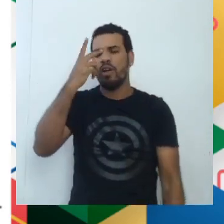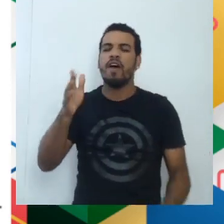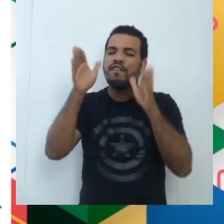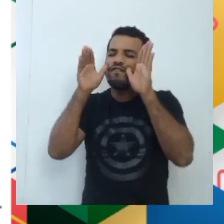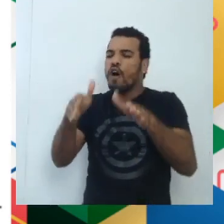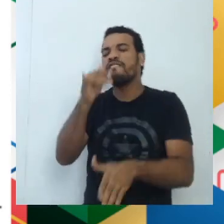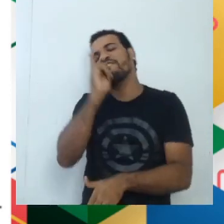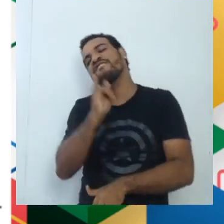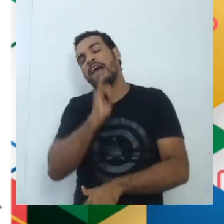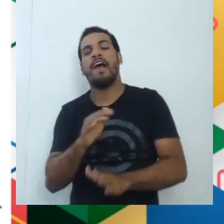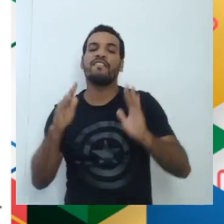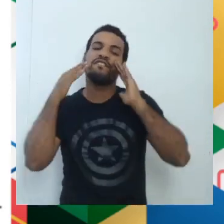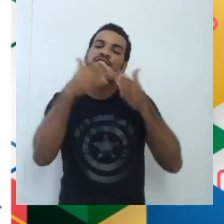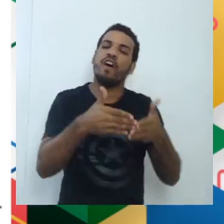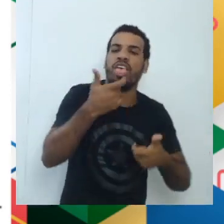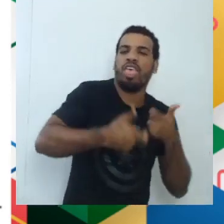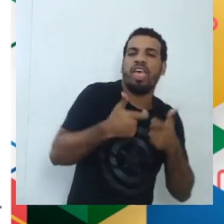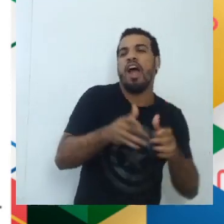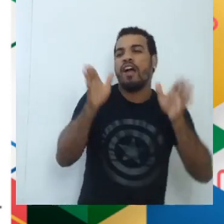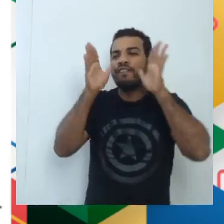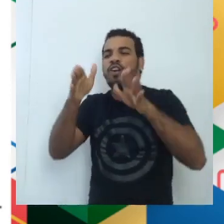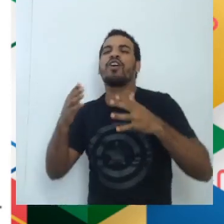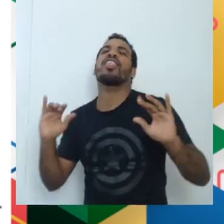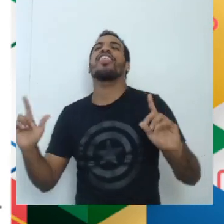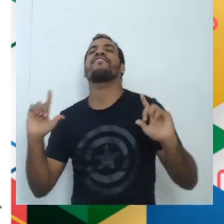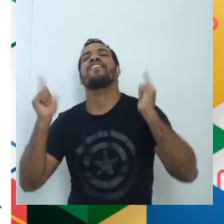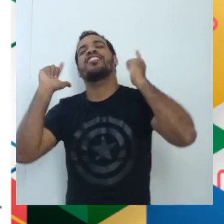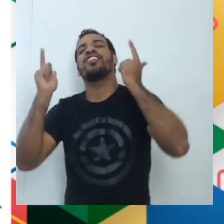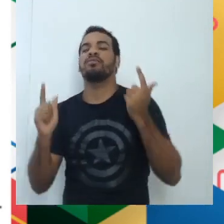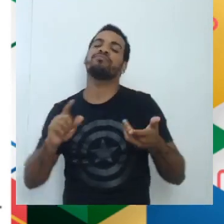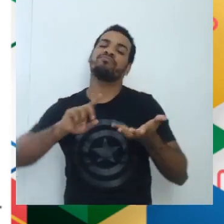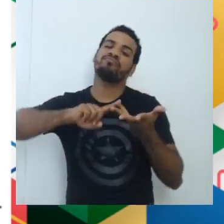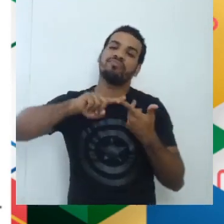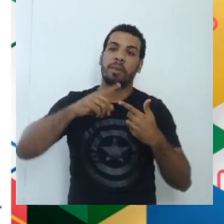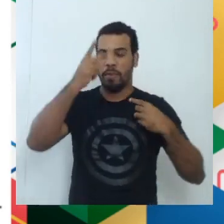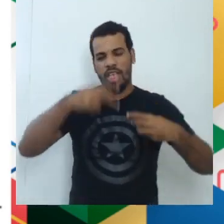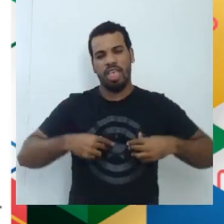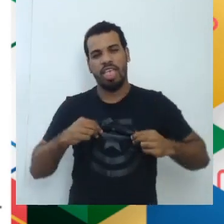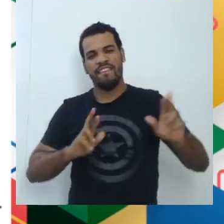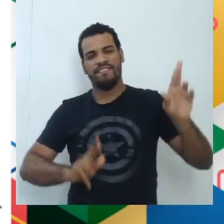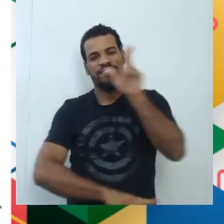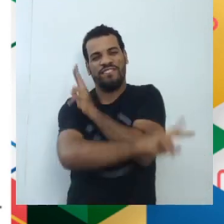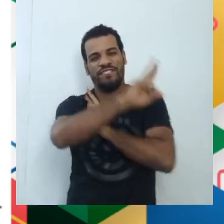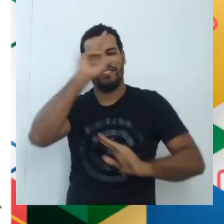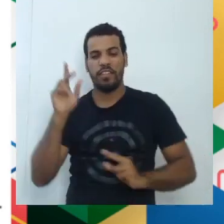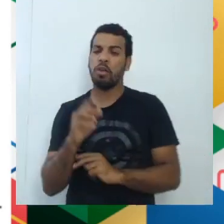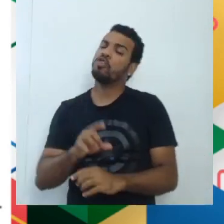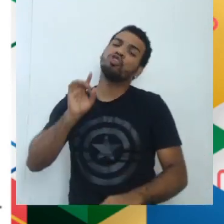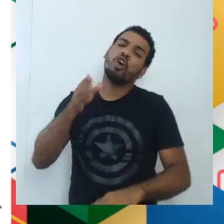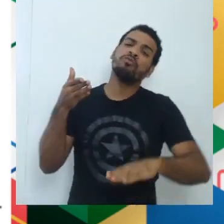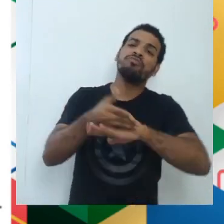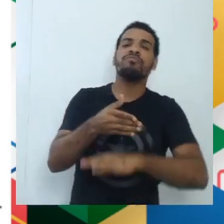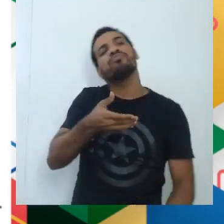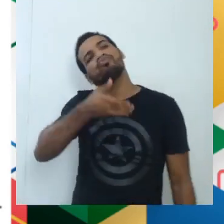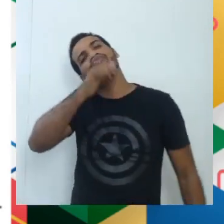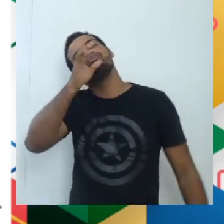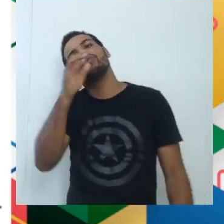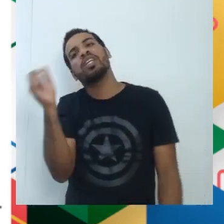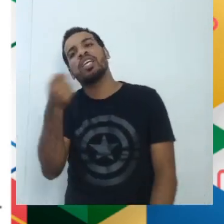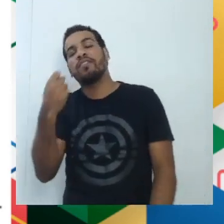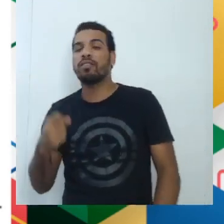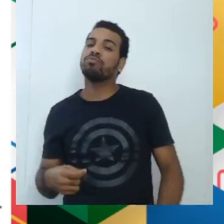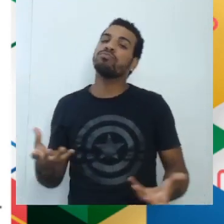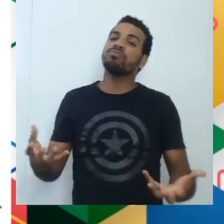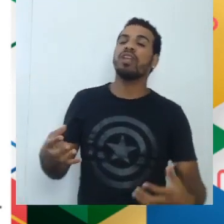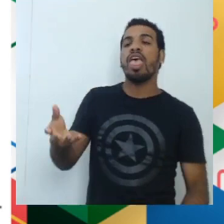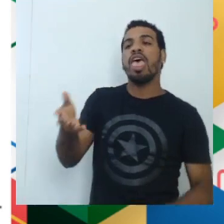Galo da Madrugada sabe, né? Tem pessoas que vão fantasiadas, tem pessoas que vão para tomar sua cervejinha, tem pessoas que vão para curtir a